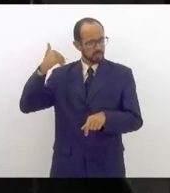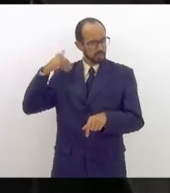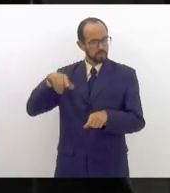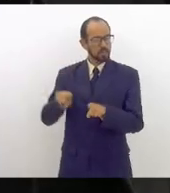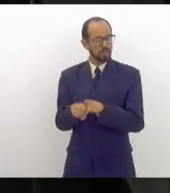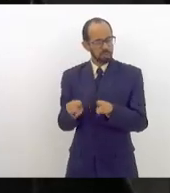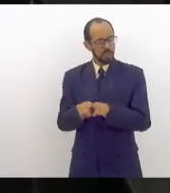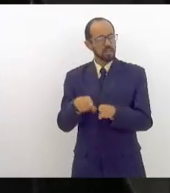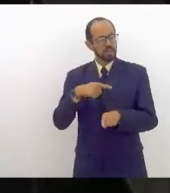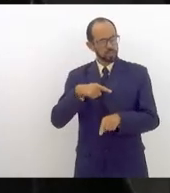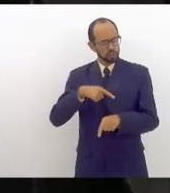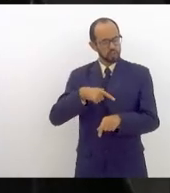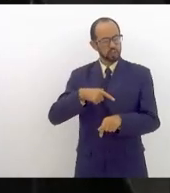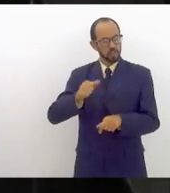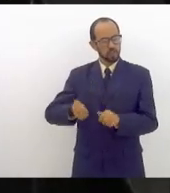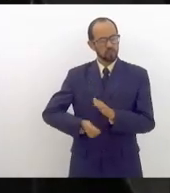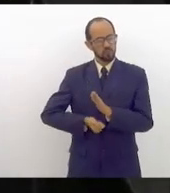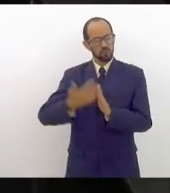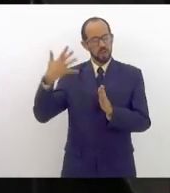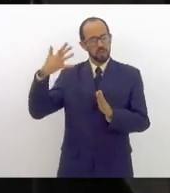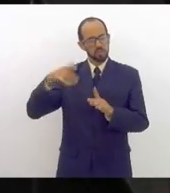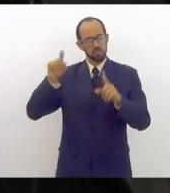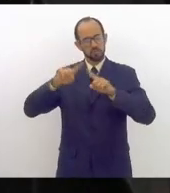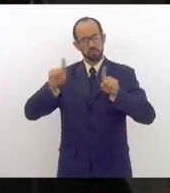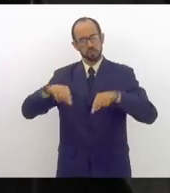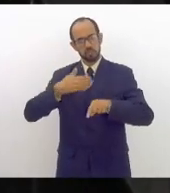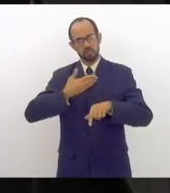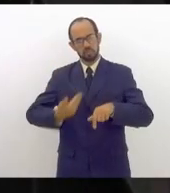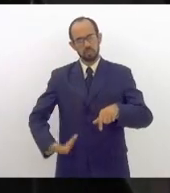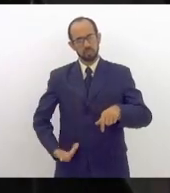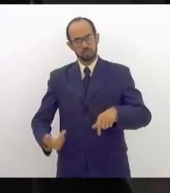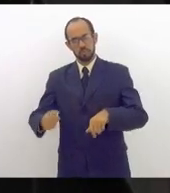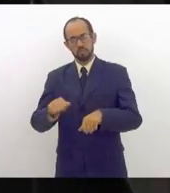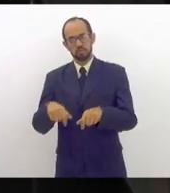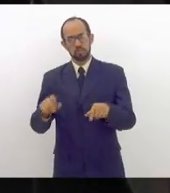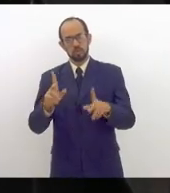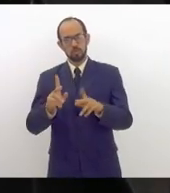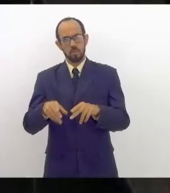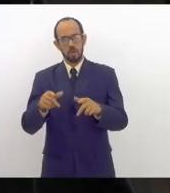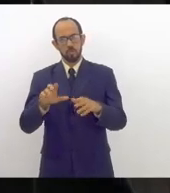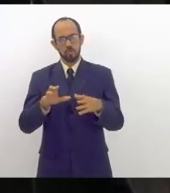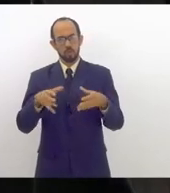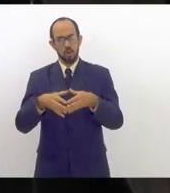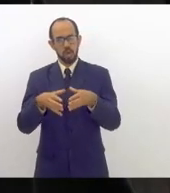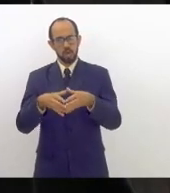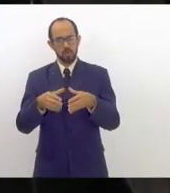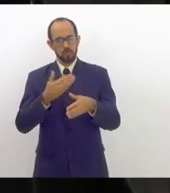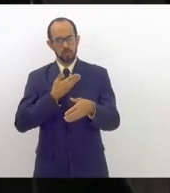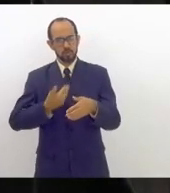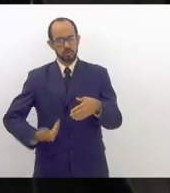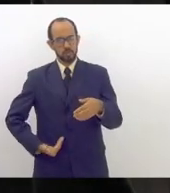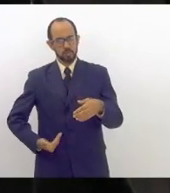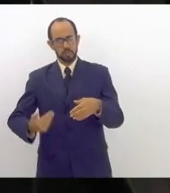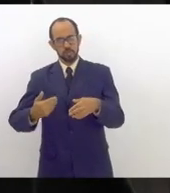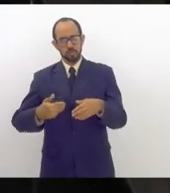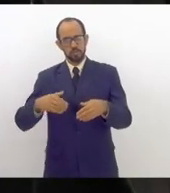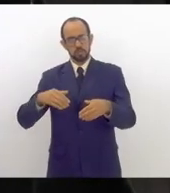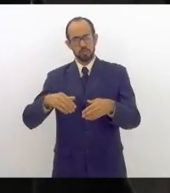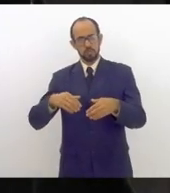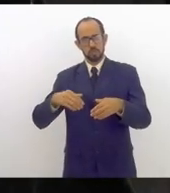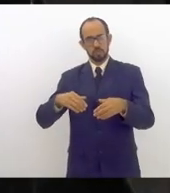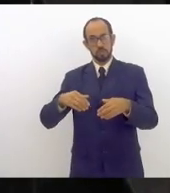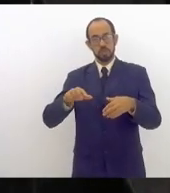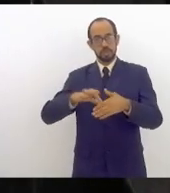uma pilha de funcionários públicos, como tinha no nosso colégio de líderes, fruto das